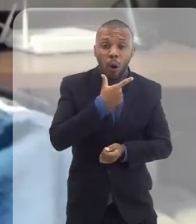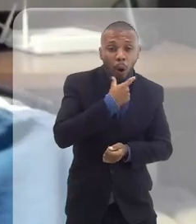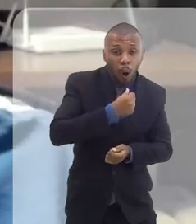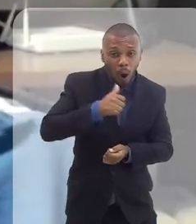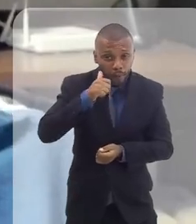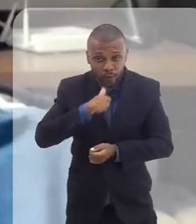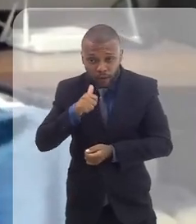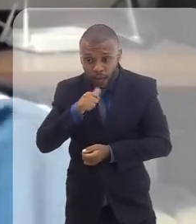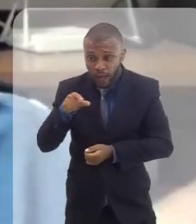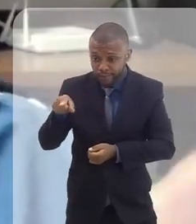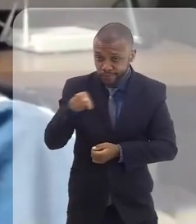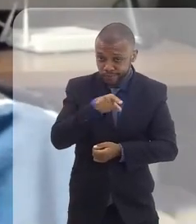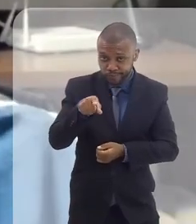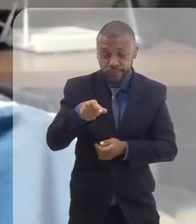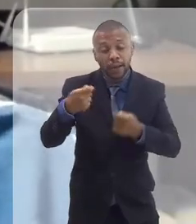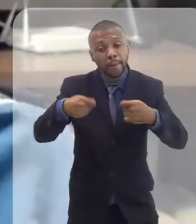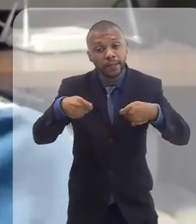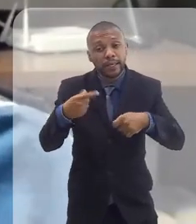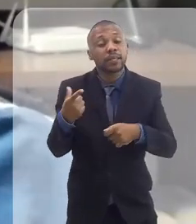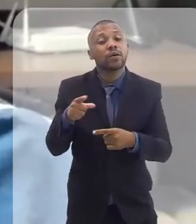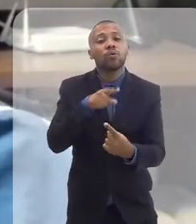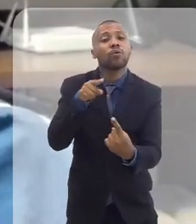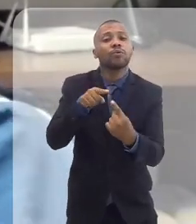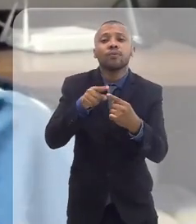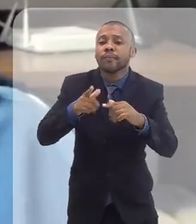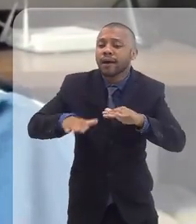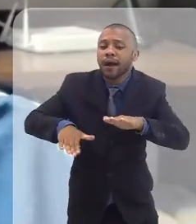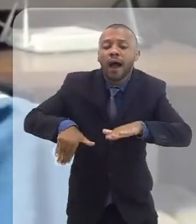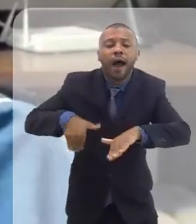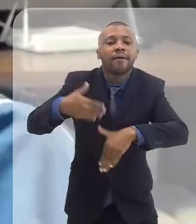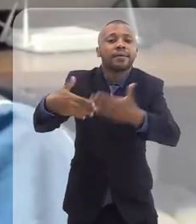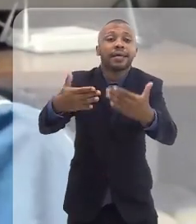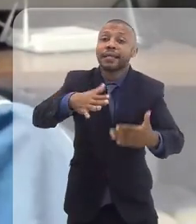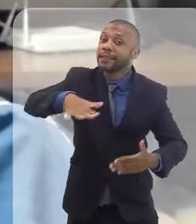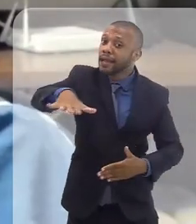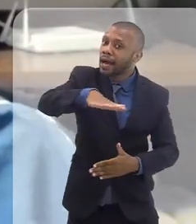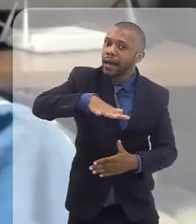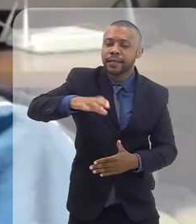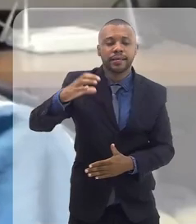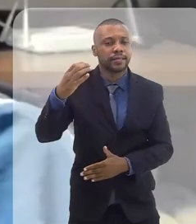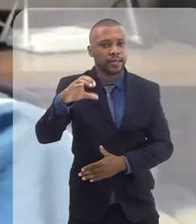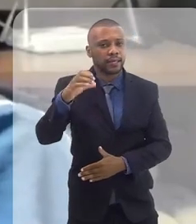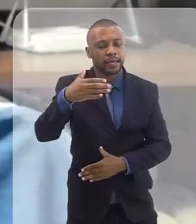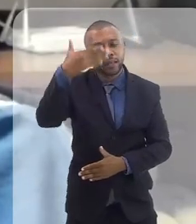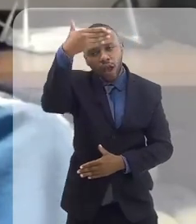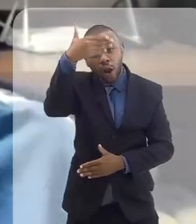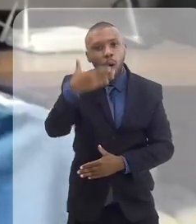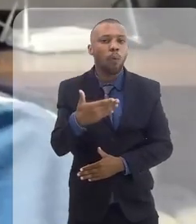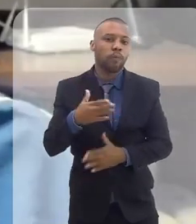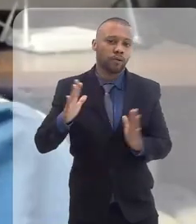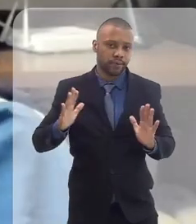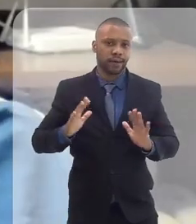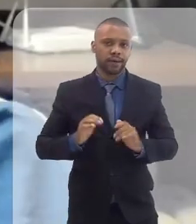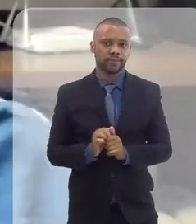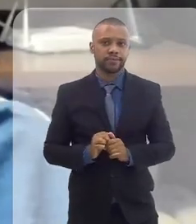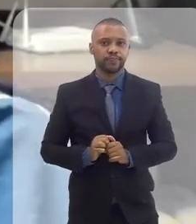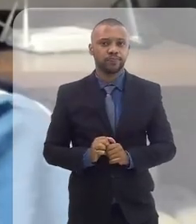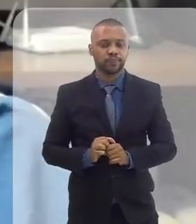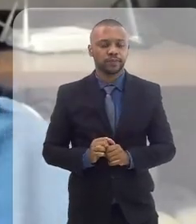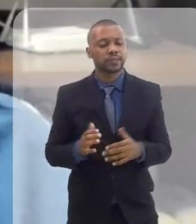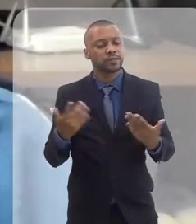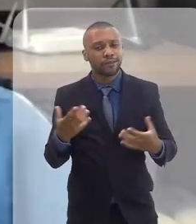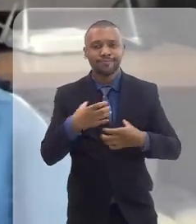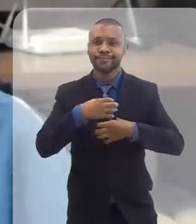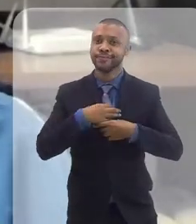dos dois gêneros para avançar. E isso na área de ciência é muito comprovado.